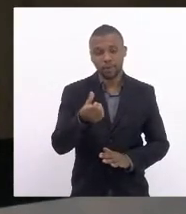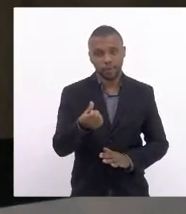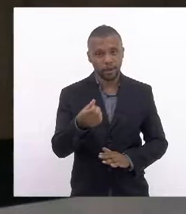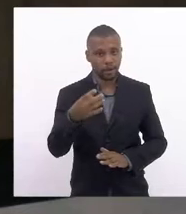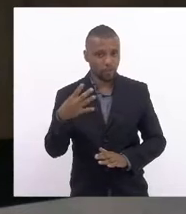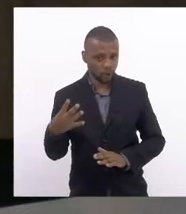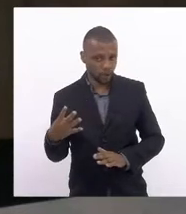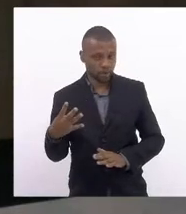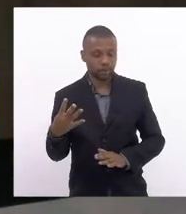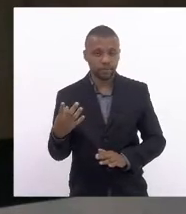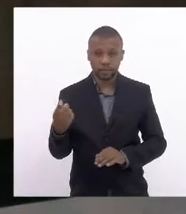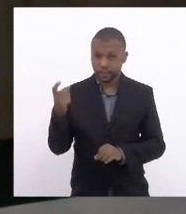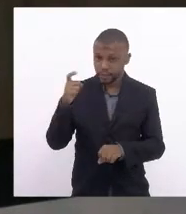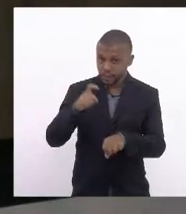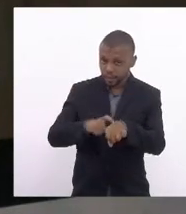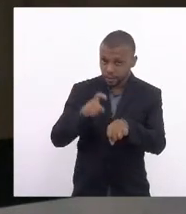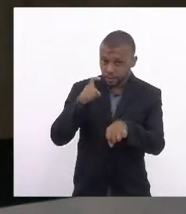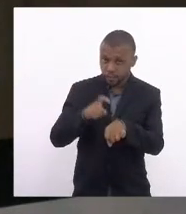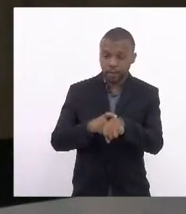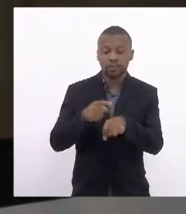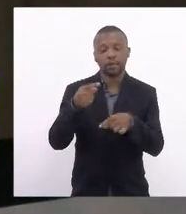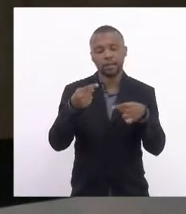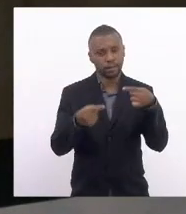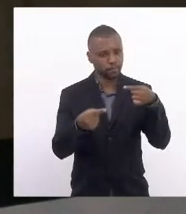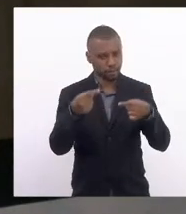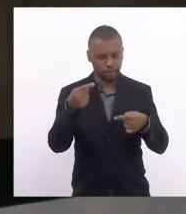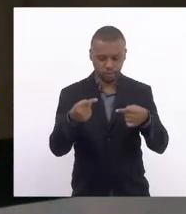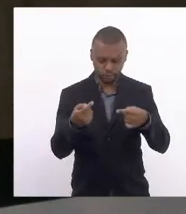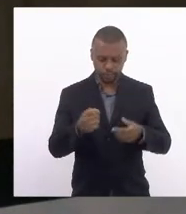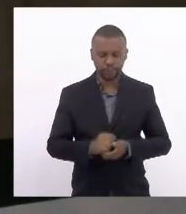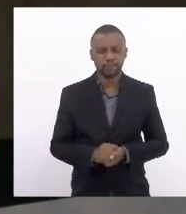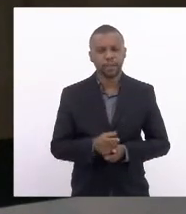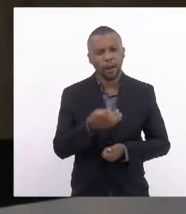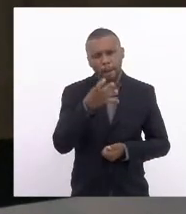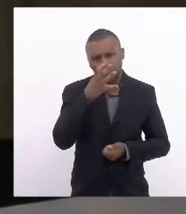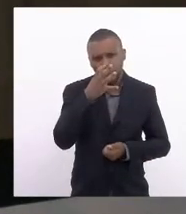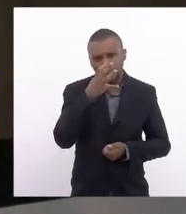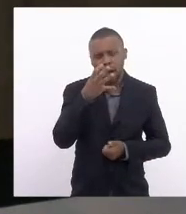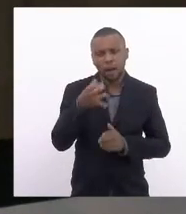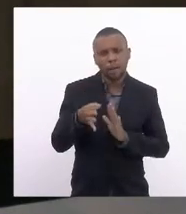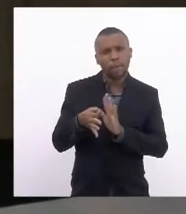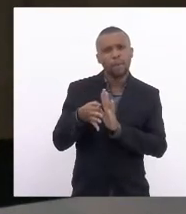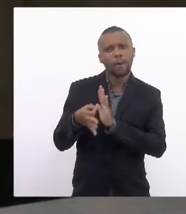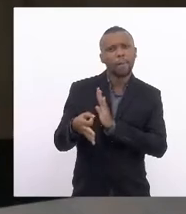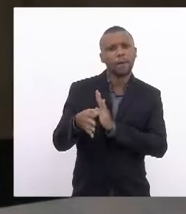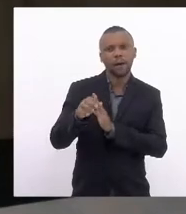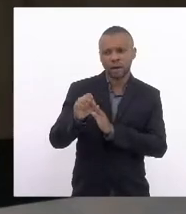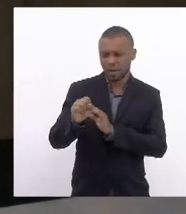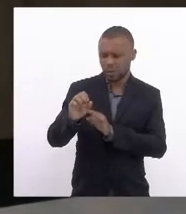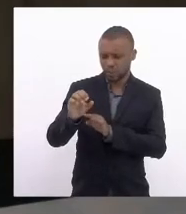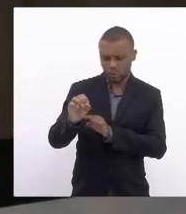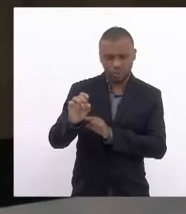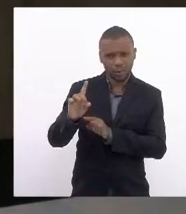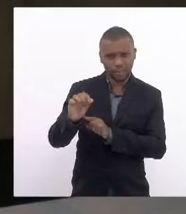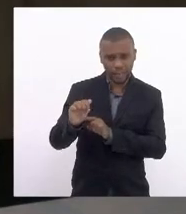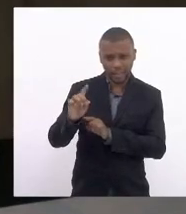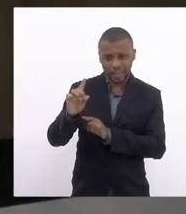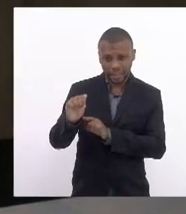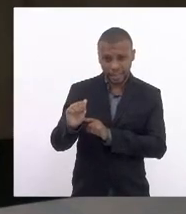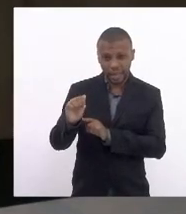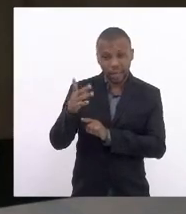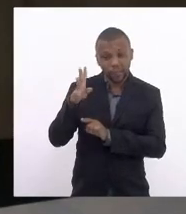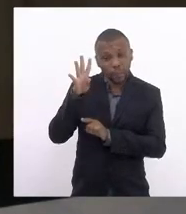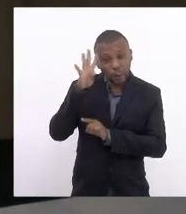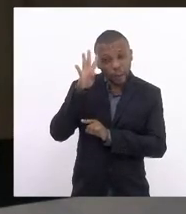nesse momento, debatido. Eu ouvi aqui forma sodada numa quarta-feira de cinzas. E eu